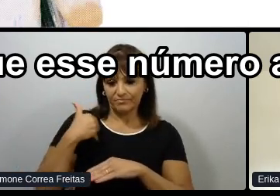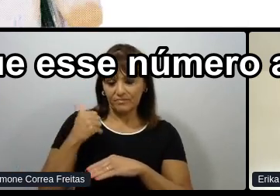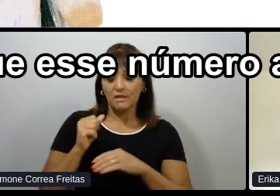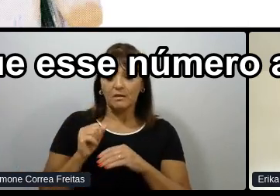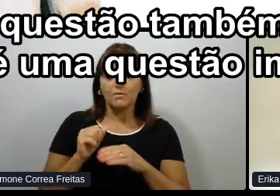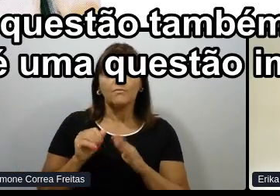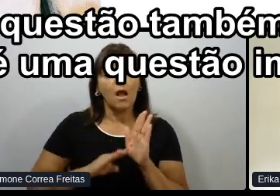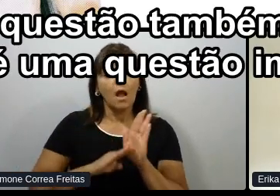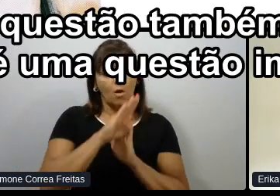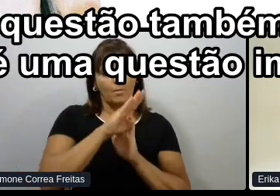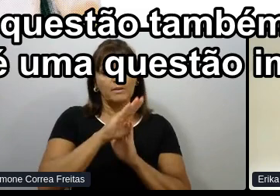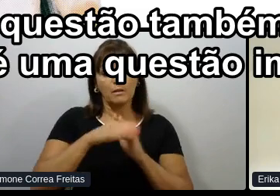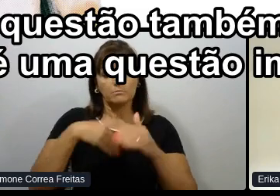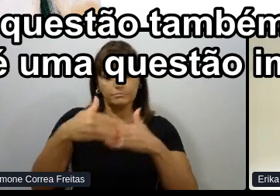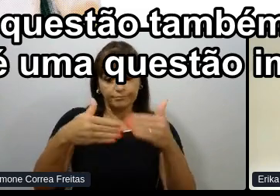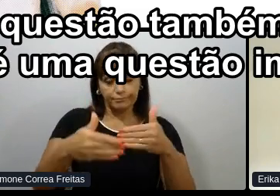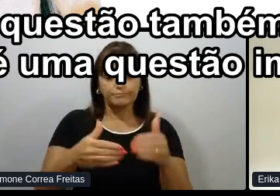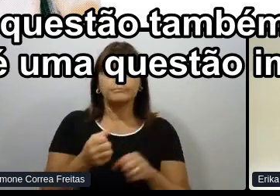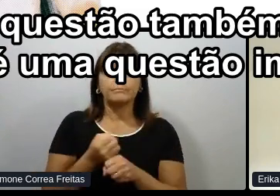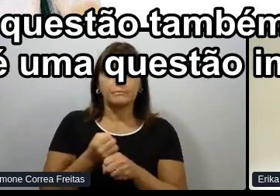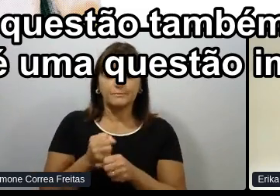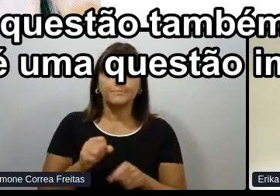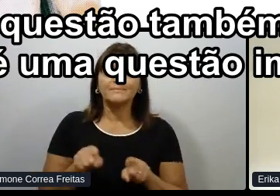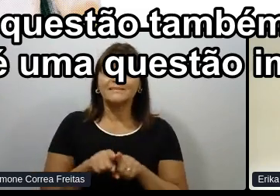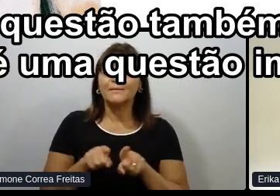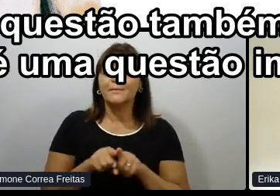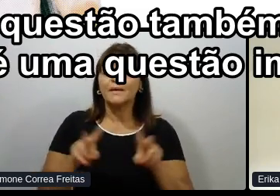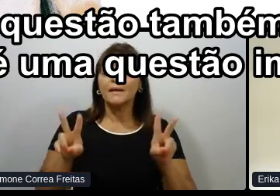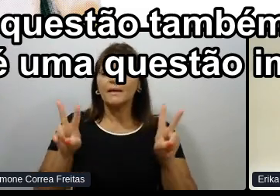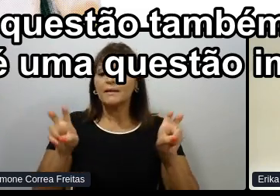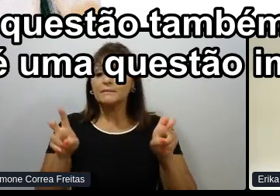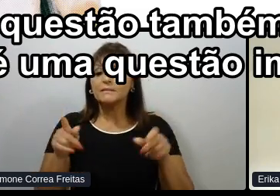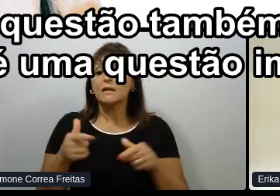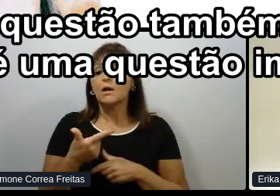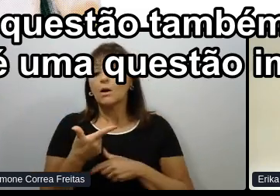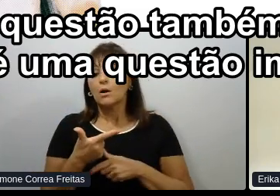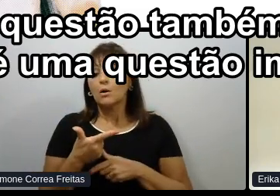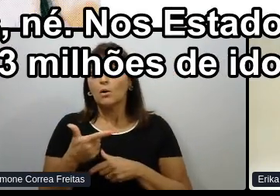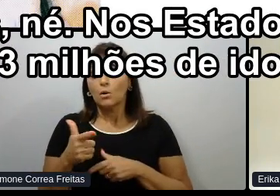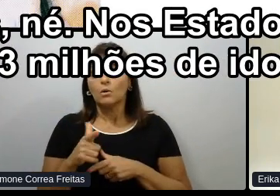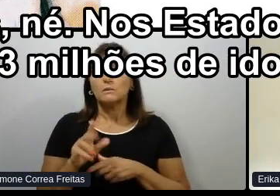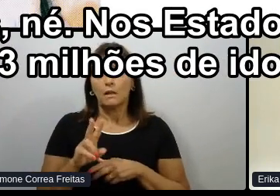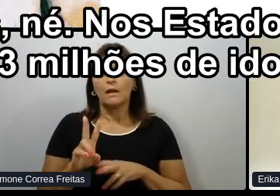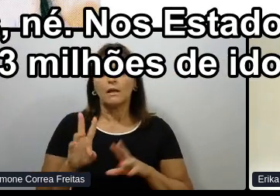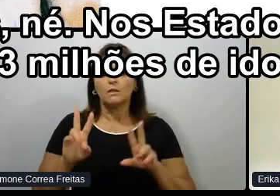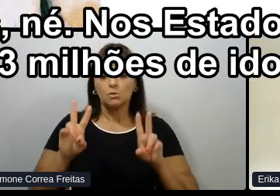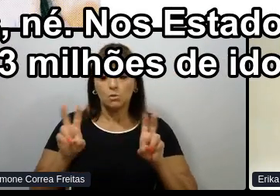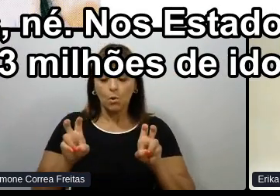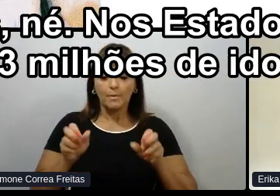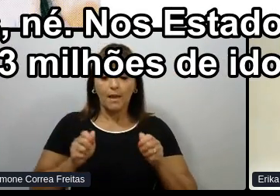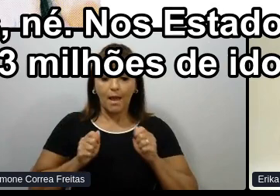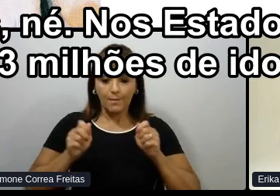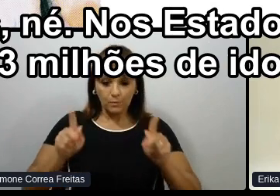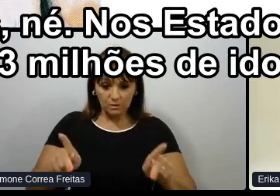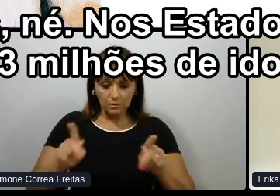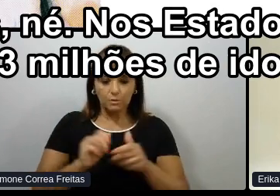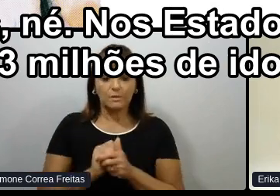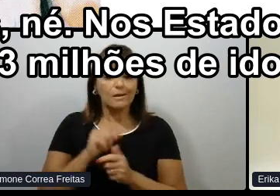principais motivos é a questão da renda. Nos Estados Unidos, como eles não têm um sistema de saúde pública como o SUS, eles têm que arcar, né,